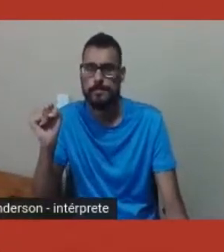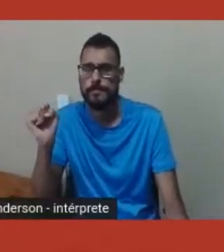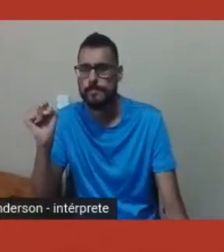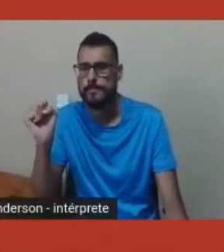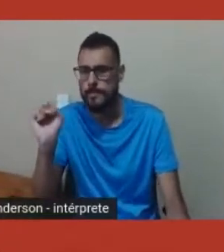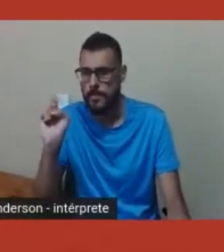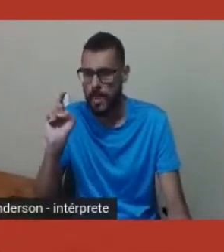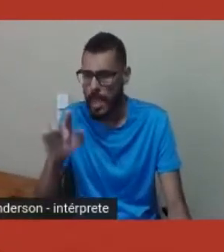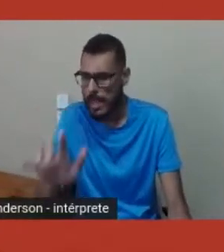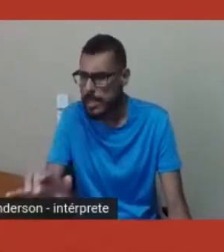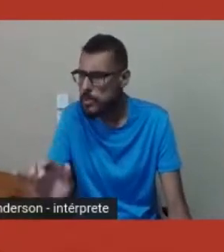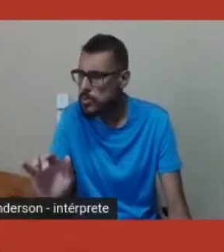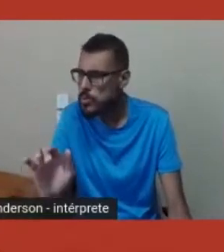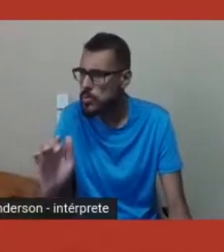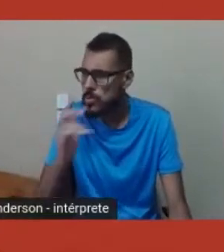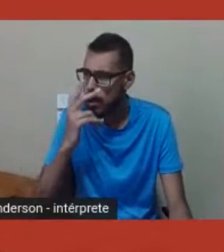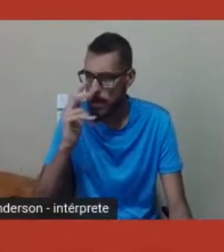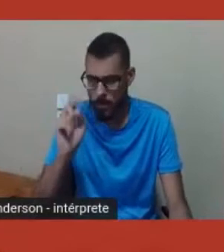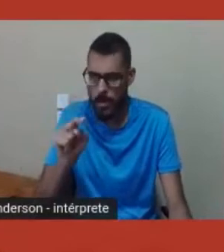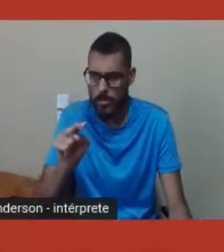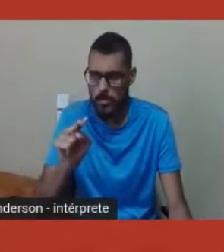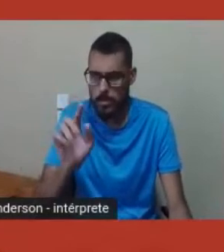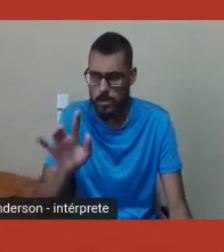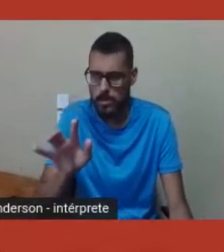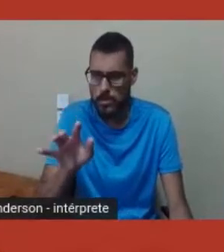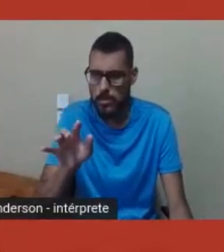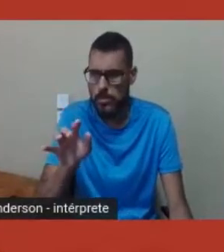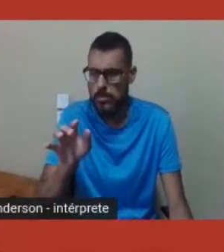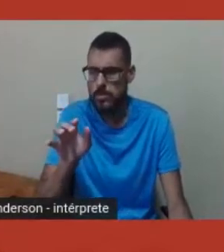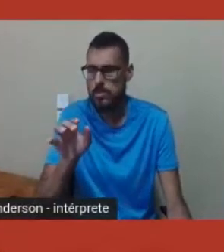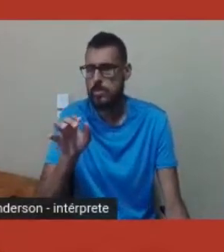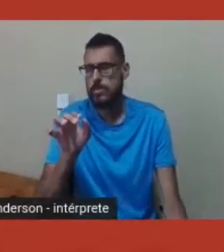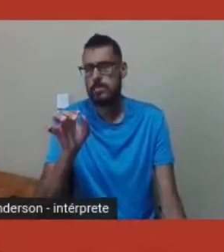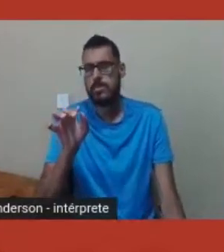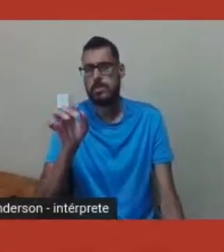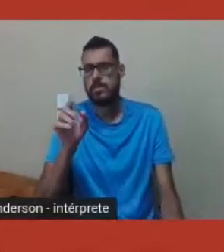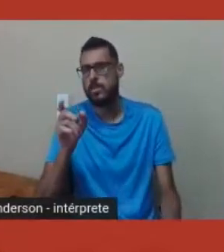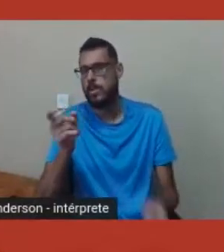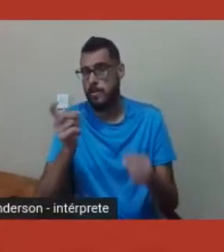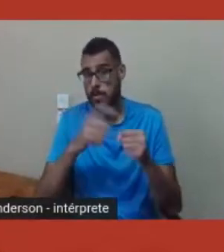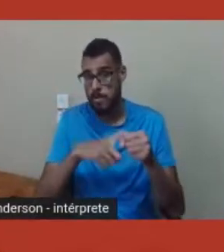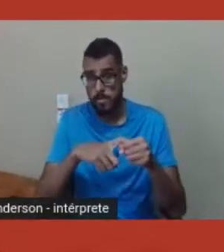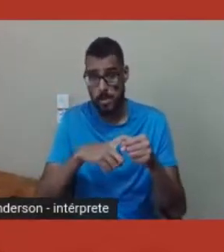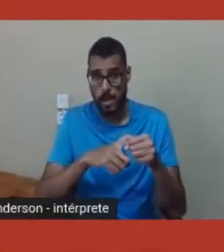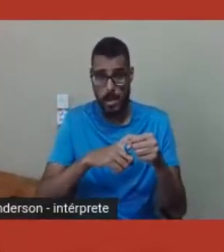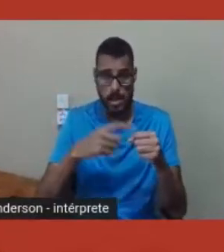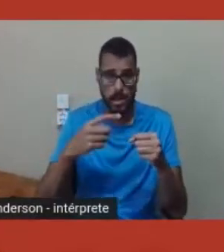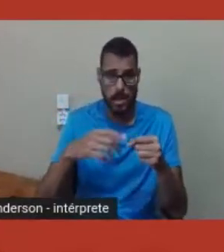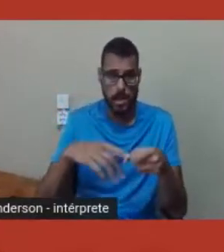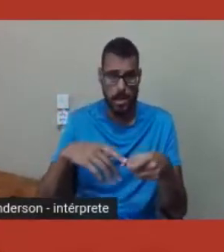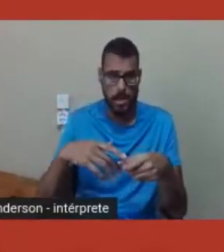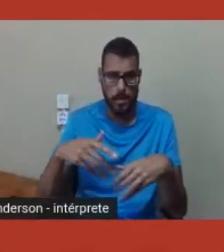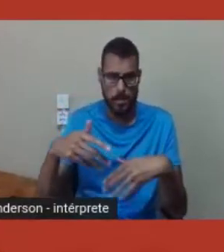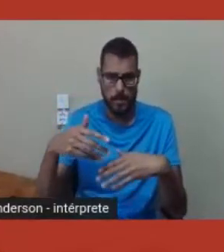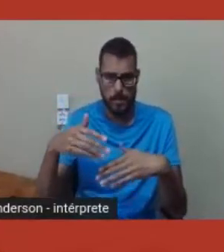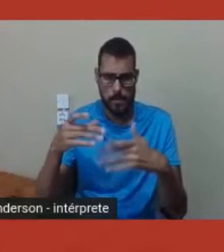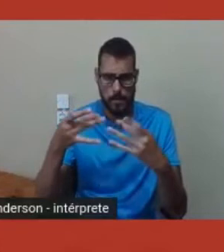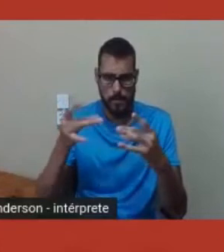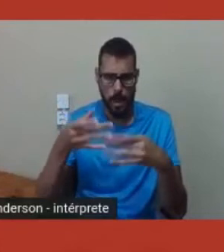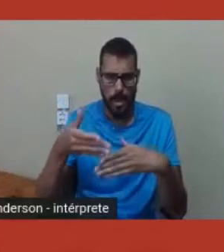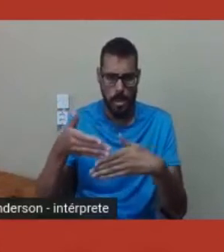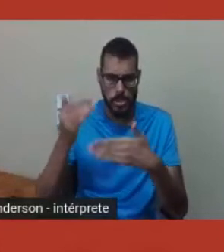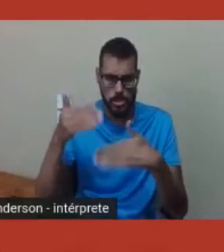É isso, pessoal. Acho que isso é o que está escrito aí. Vou voltar, então, vou dar uma olhada na página anterior para ver se ficou. Que tal fazer